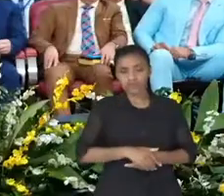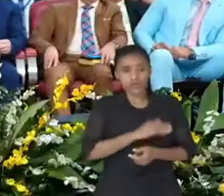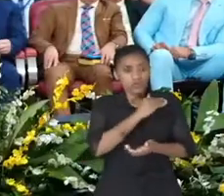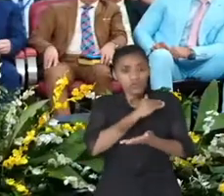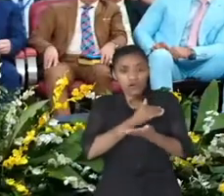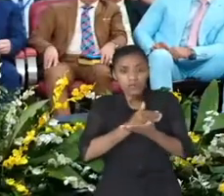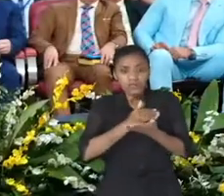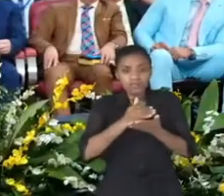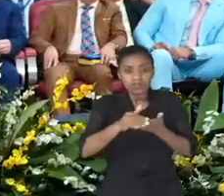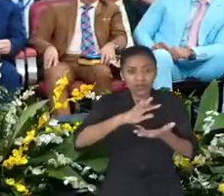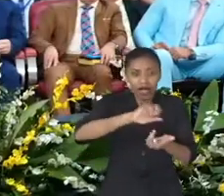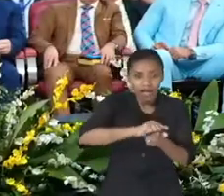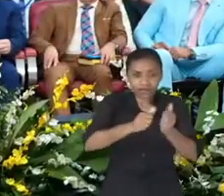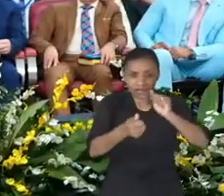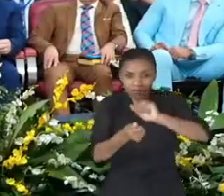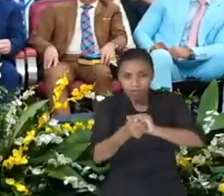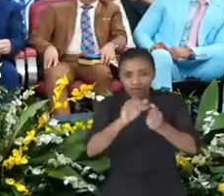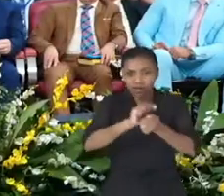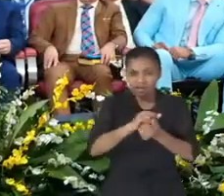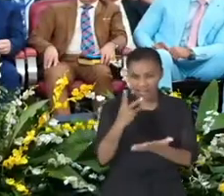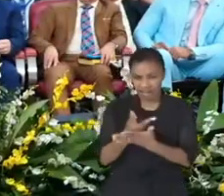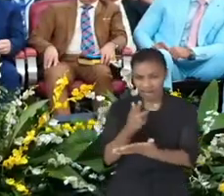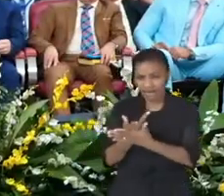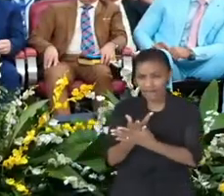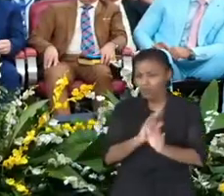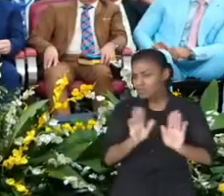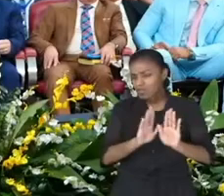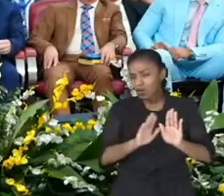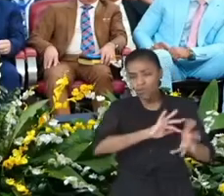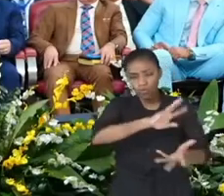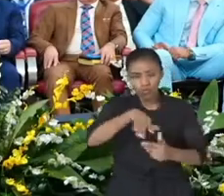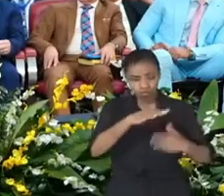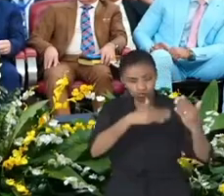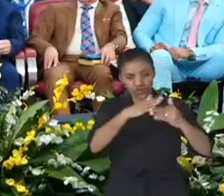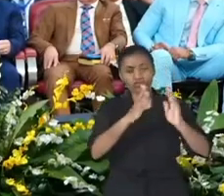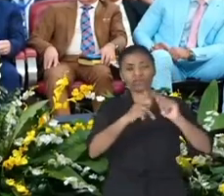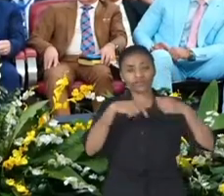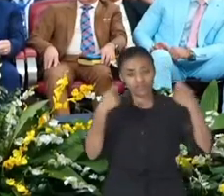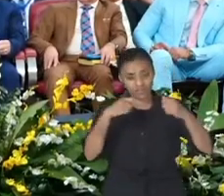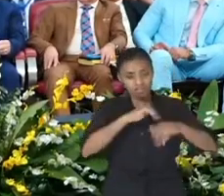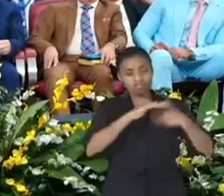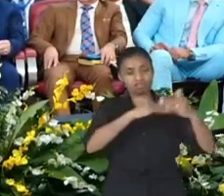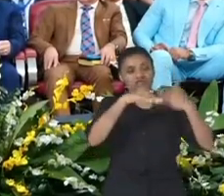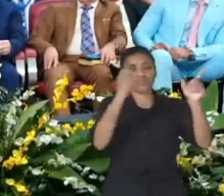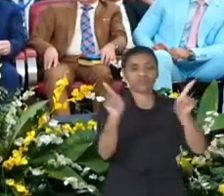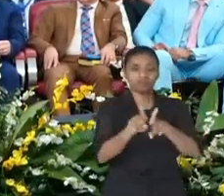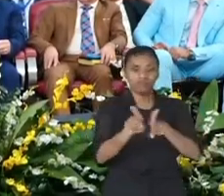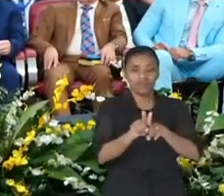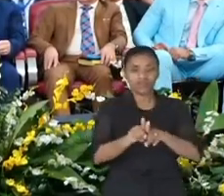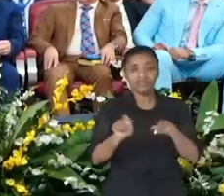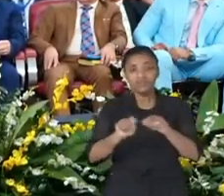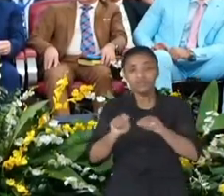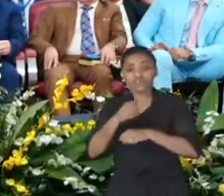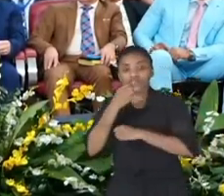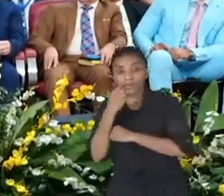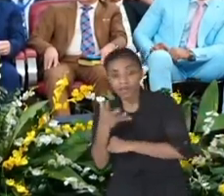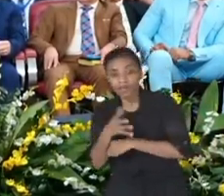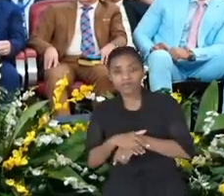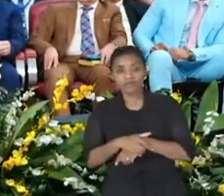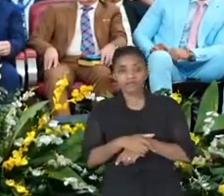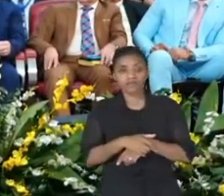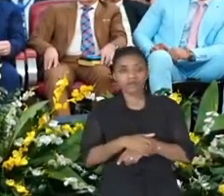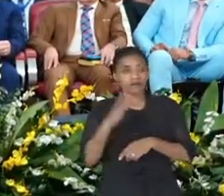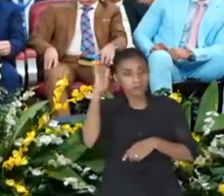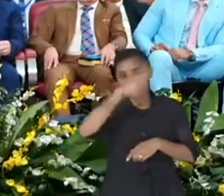Começamos a nos adaptar, e não que isso seja errado. O mundo evolui, a igreja tem que evoluir também. Se é para fazer bem, Marte, isso não faz mal a